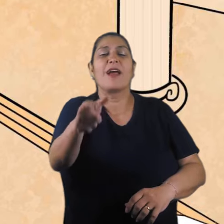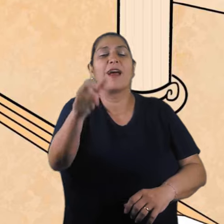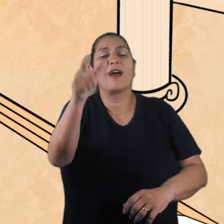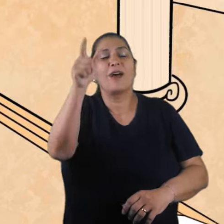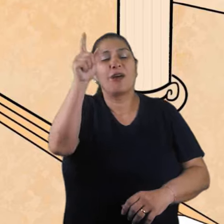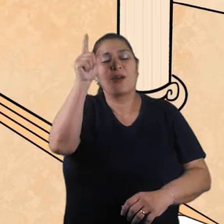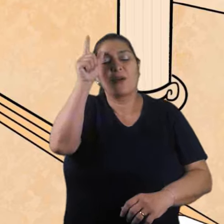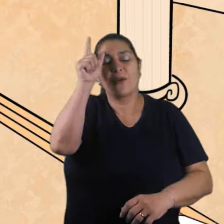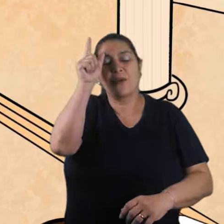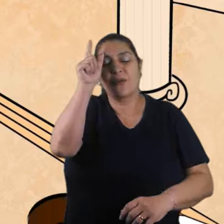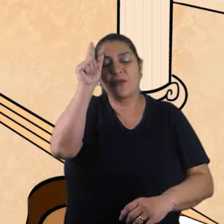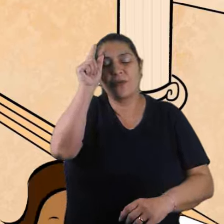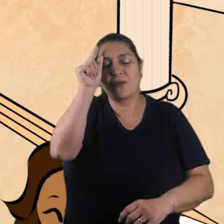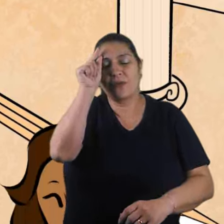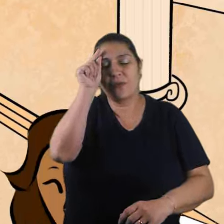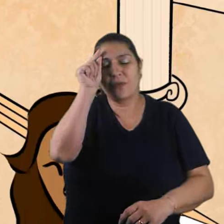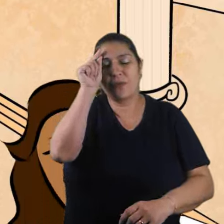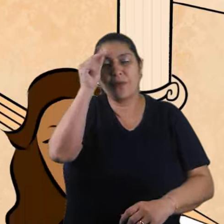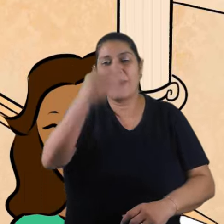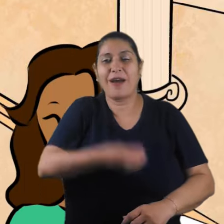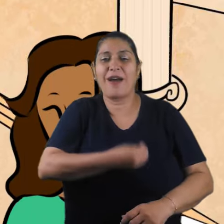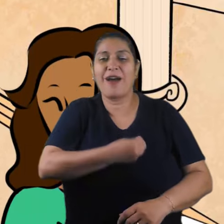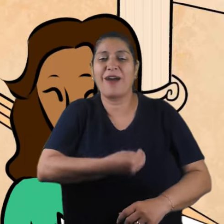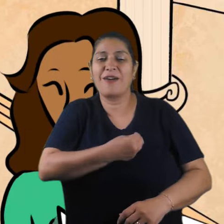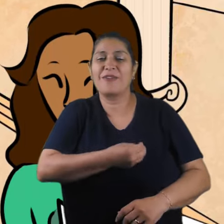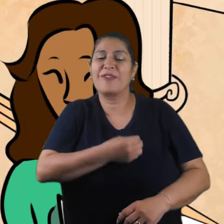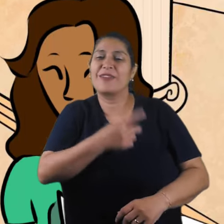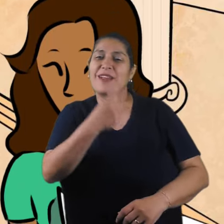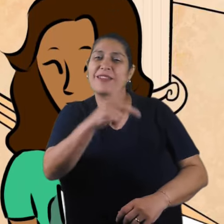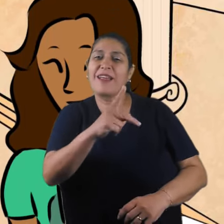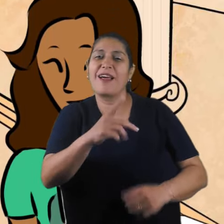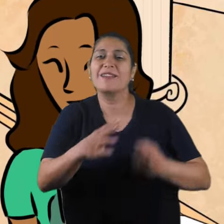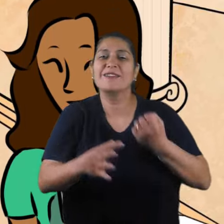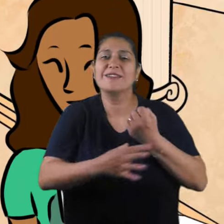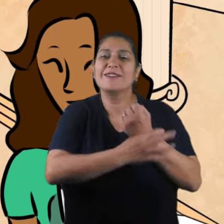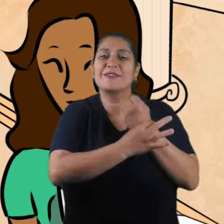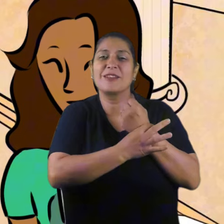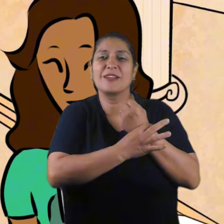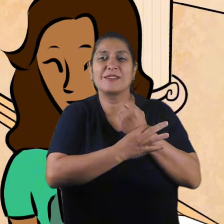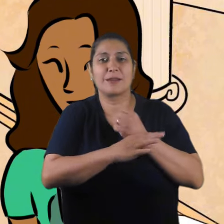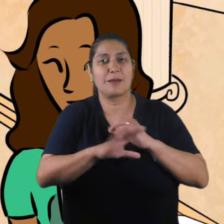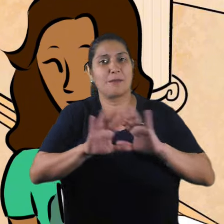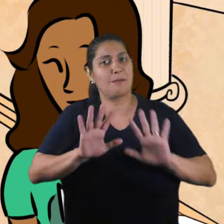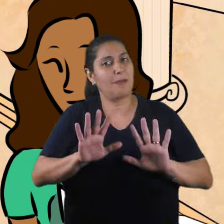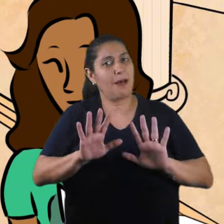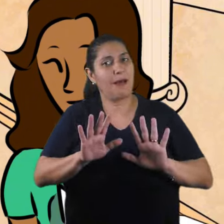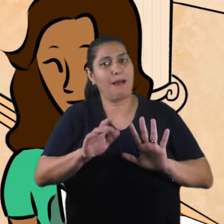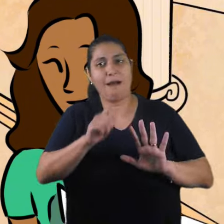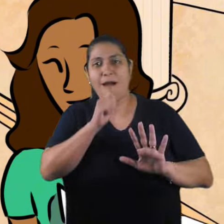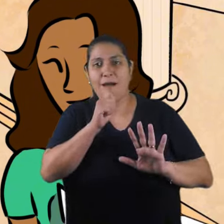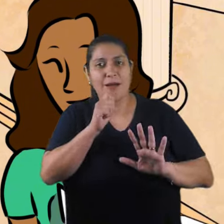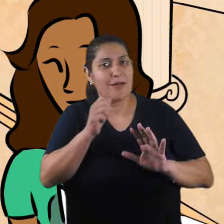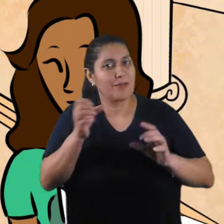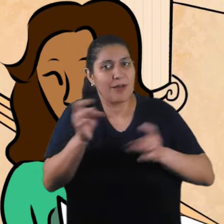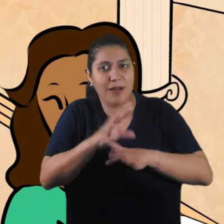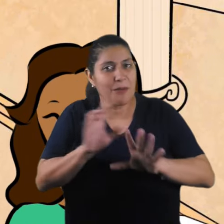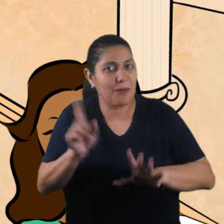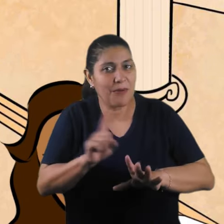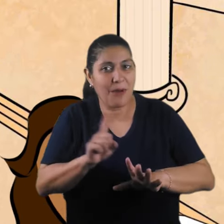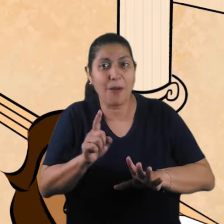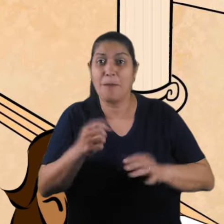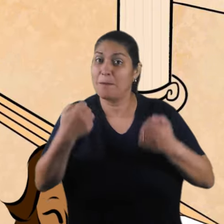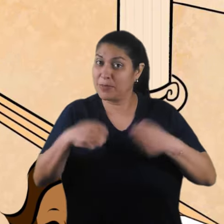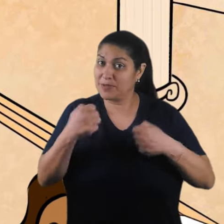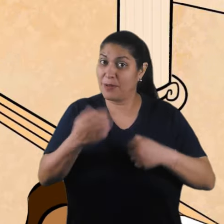cetro. Que alívio! A vida de Ester foi poupada. Mas ainda não